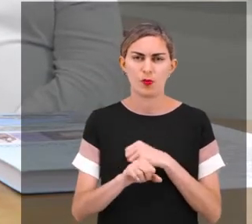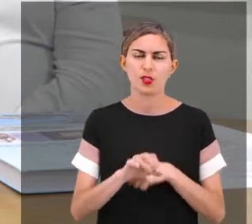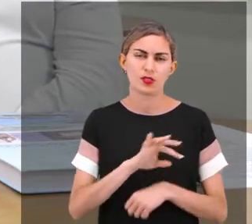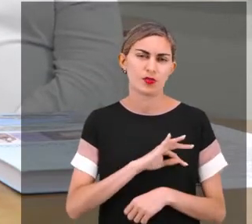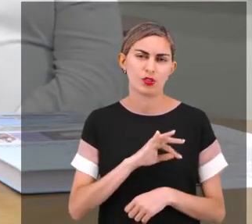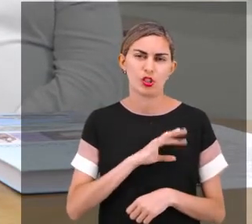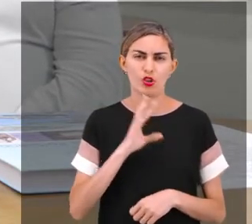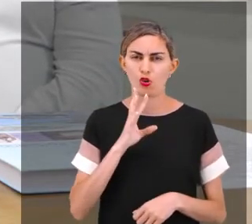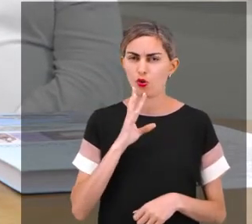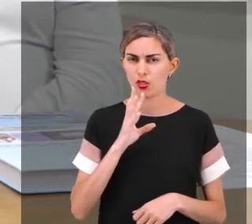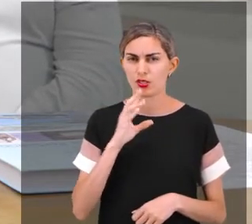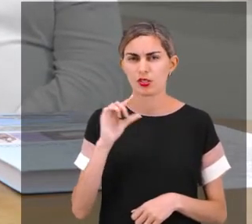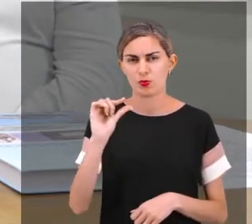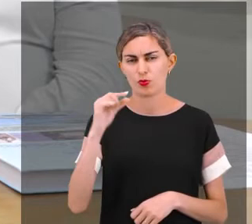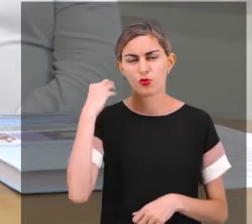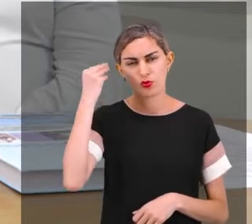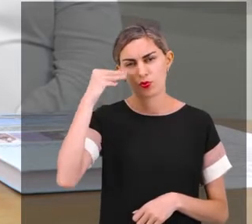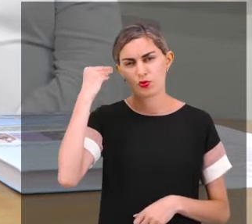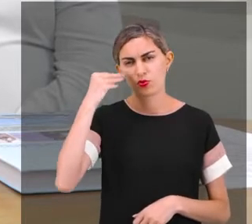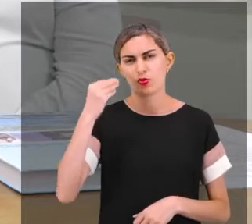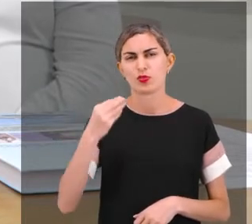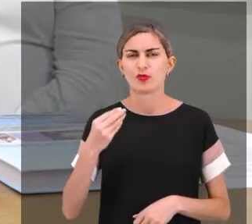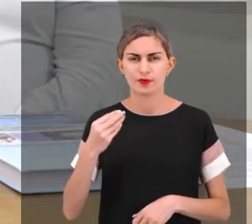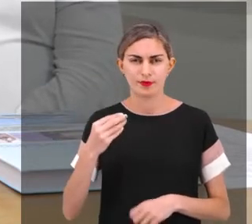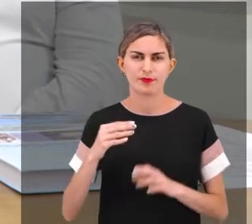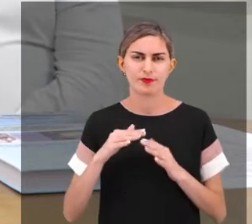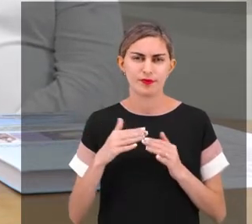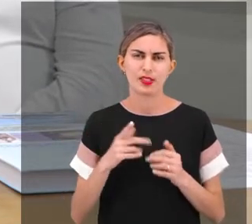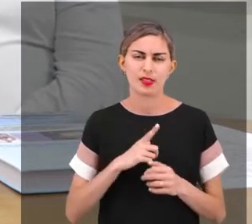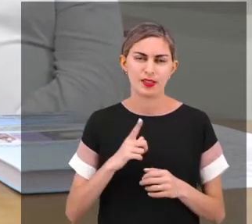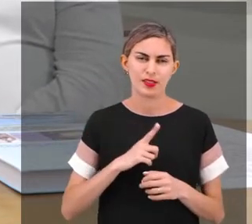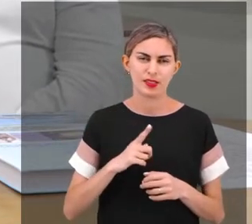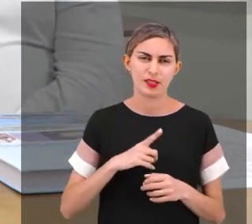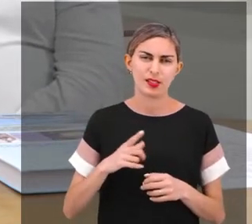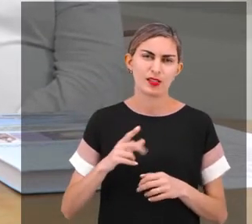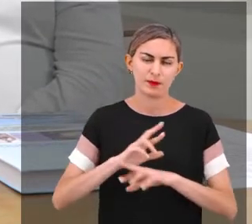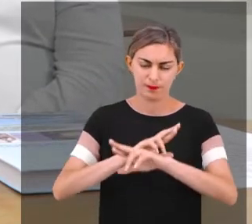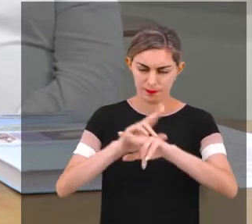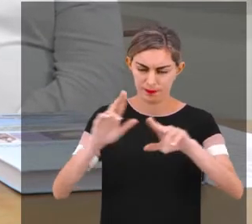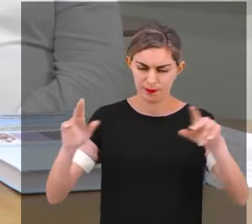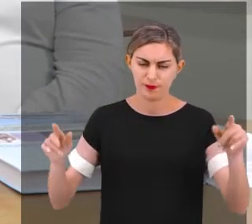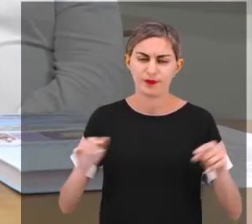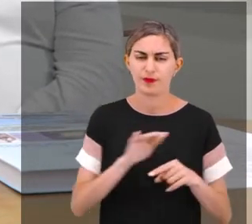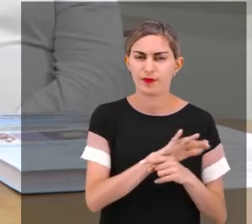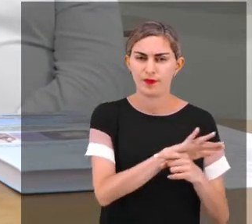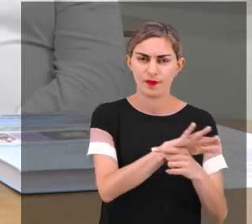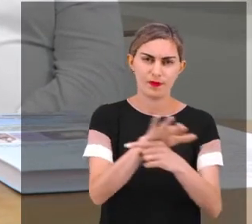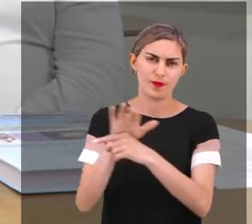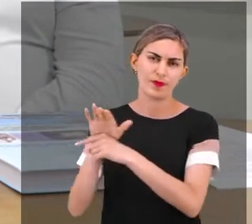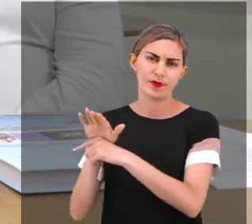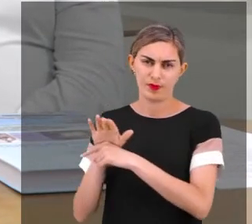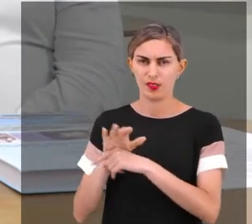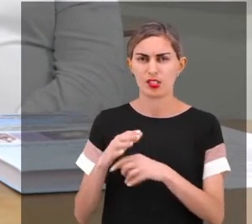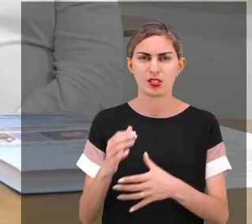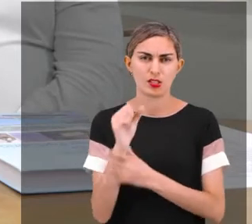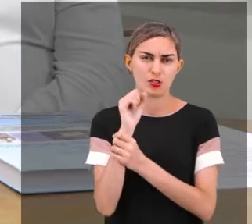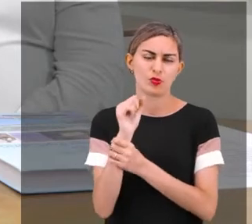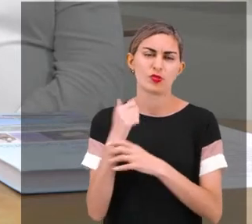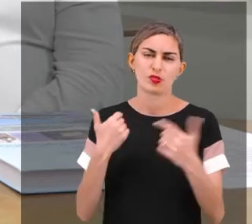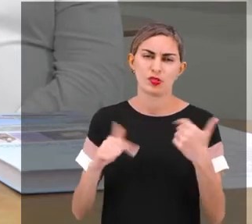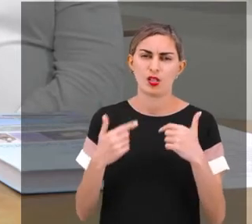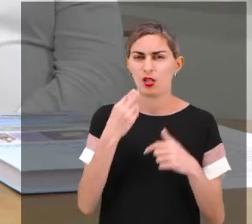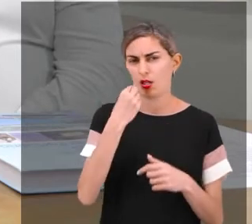técnica de conhecer um pouco dessa experiência, né, Luiz, dessa instituição que tem uma gama de contribuição aí na formação da área de segurança do